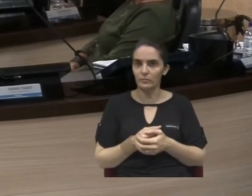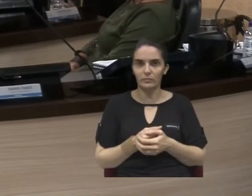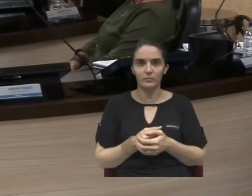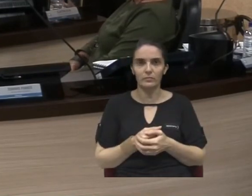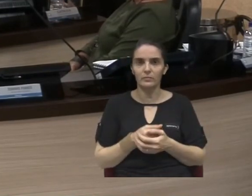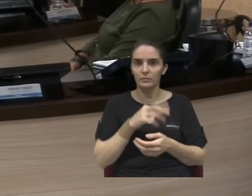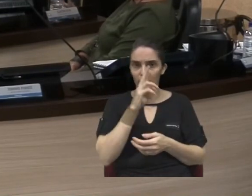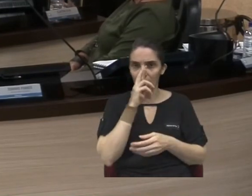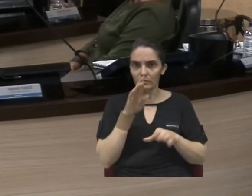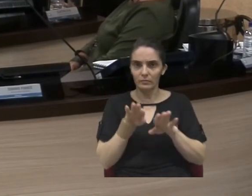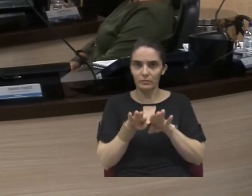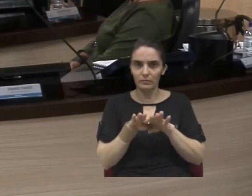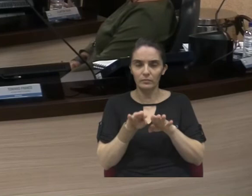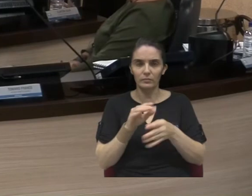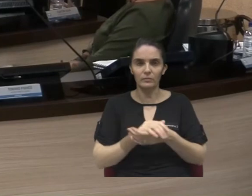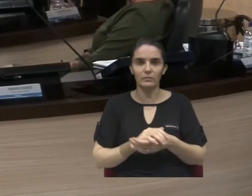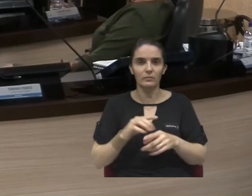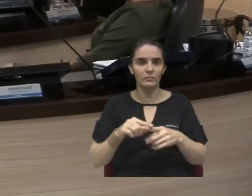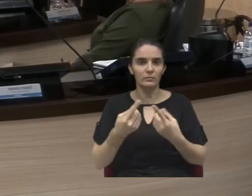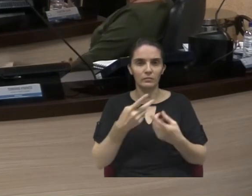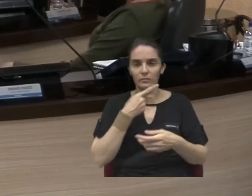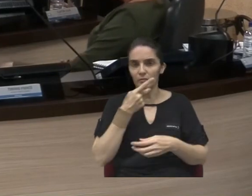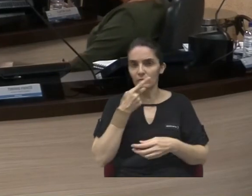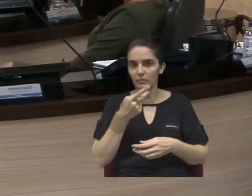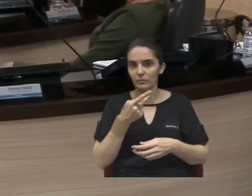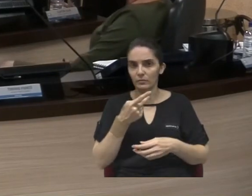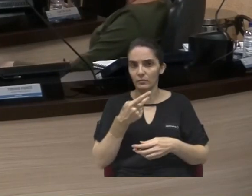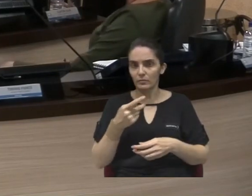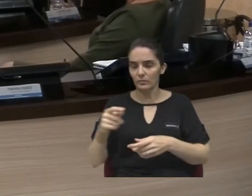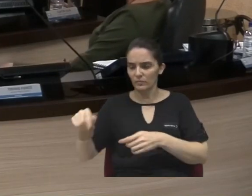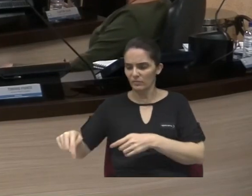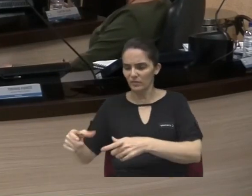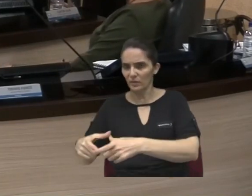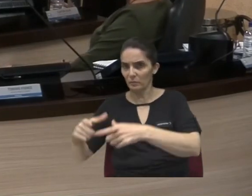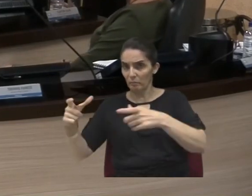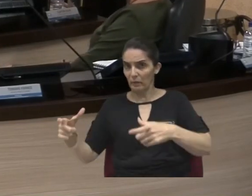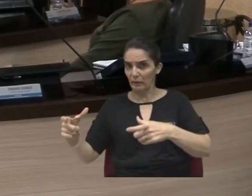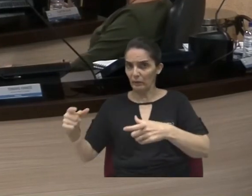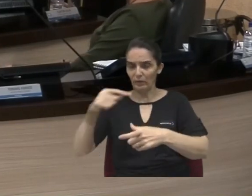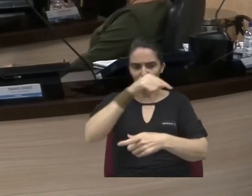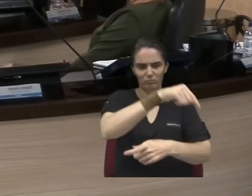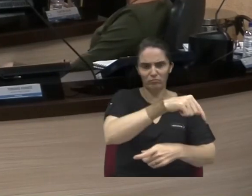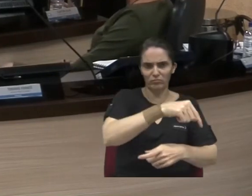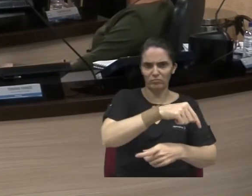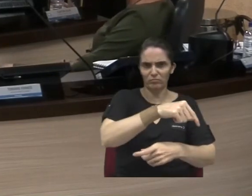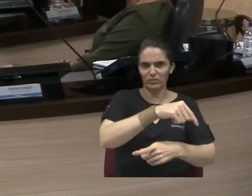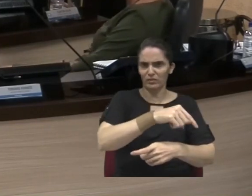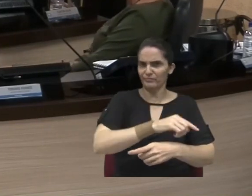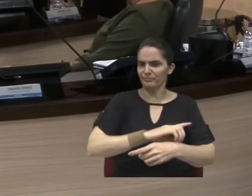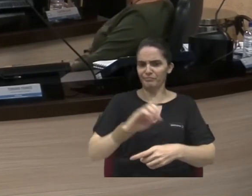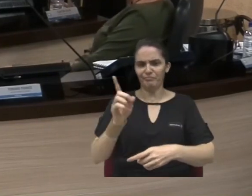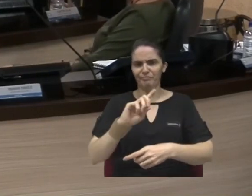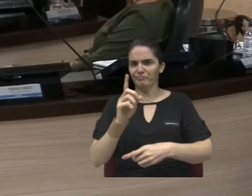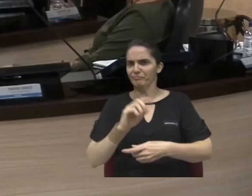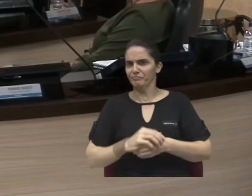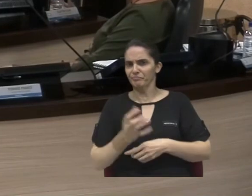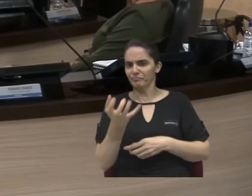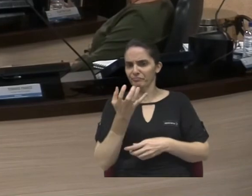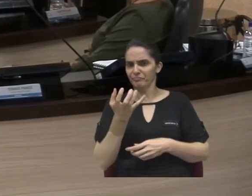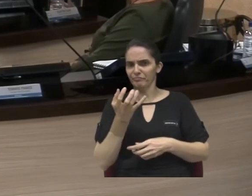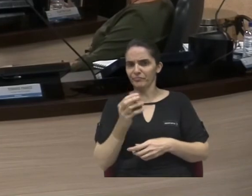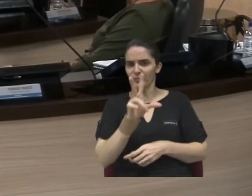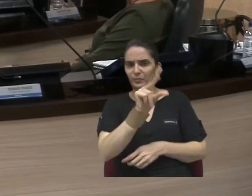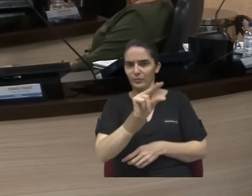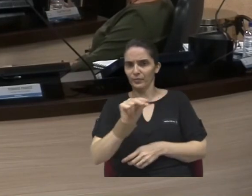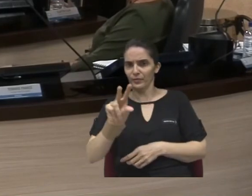Mas falar, vereadora Érica, que é maior que onde está hoje, eu acho que quiseram enganar a senhora, enganaram muito bem, porque